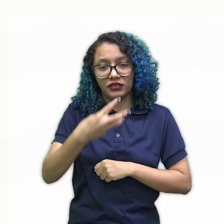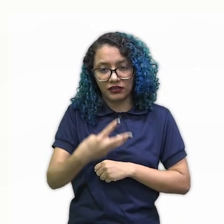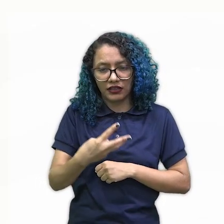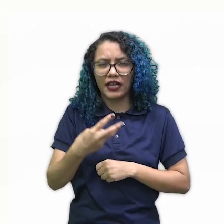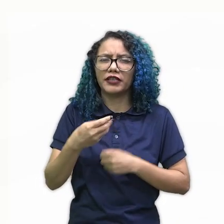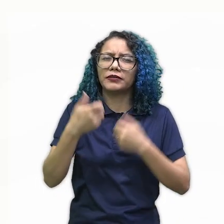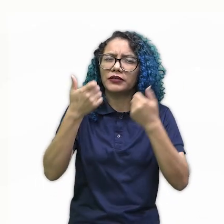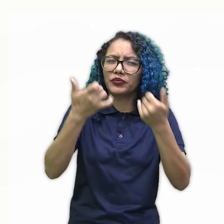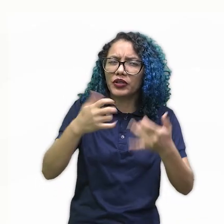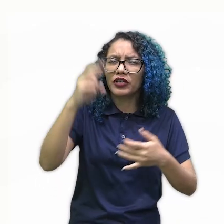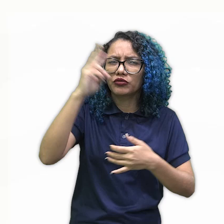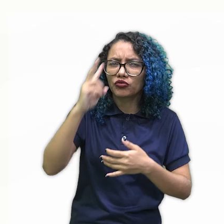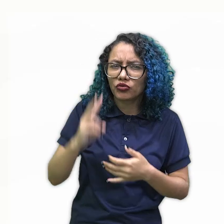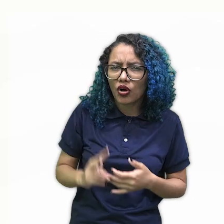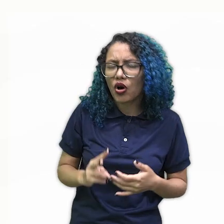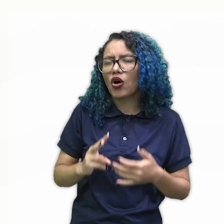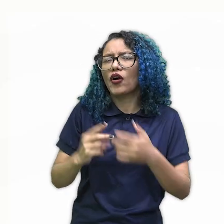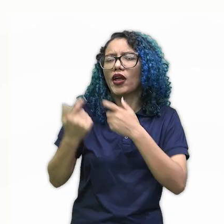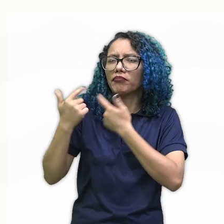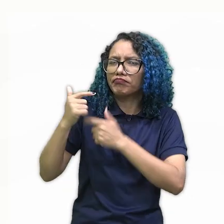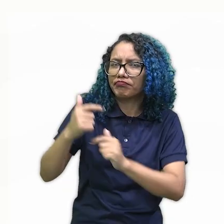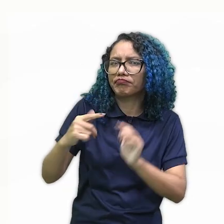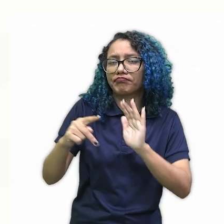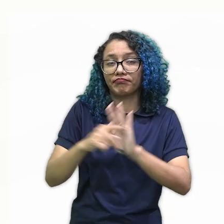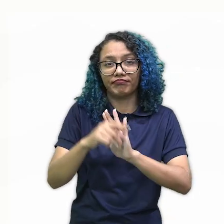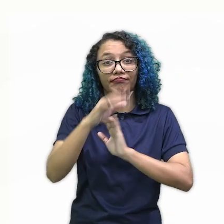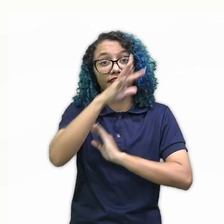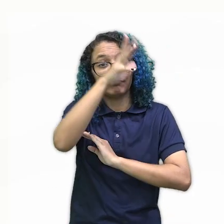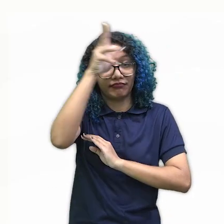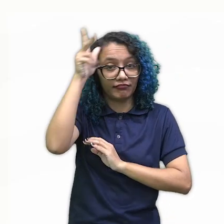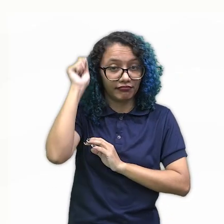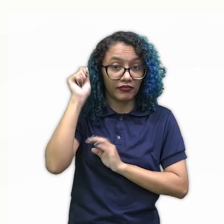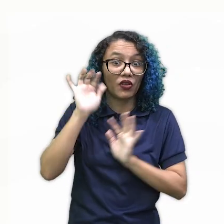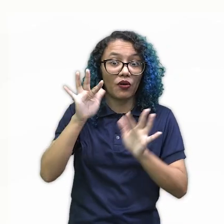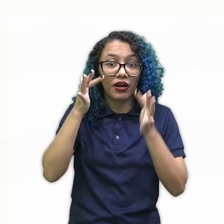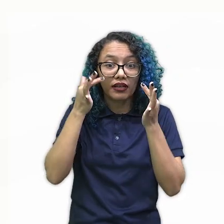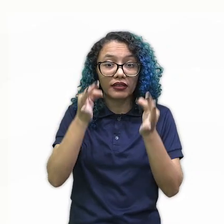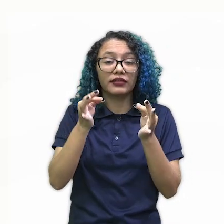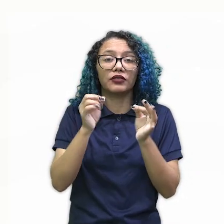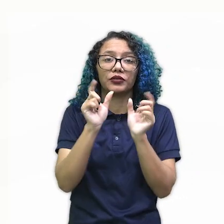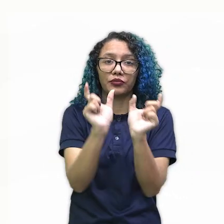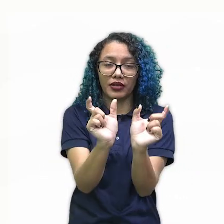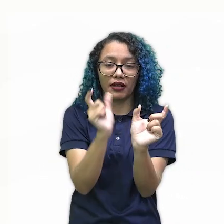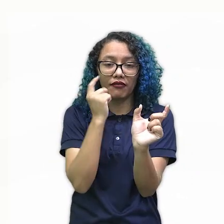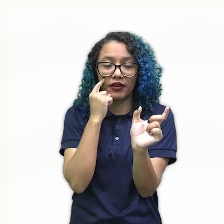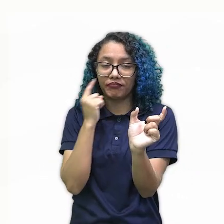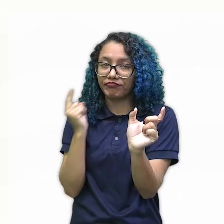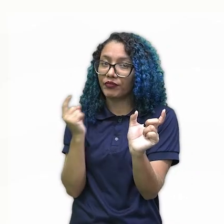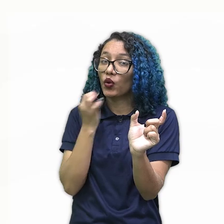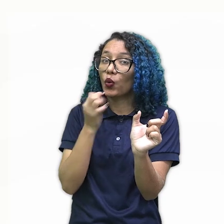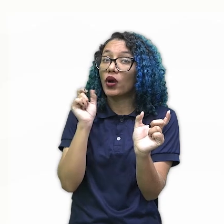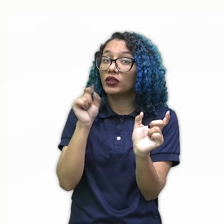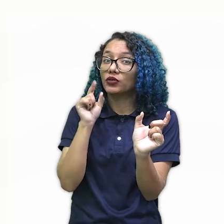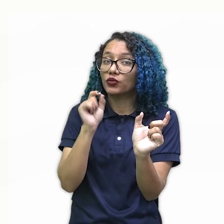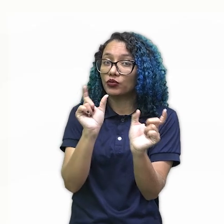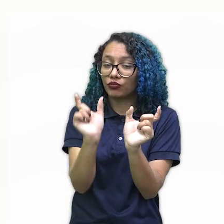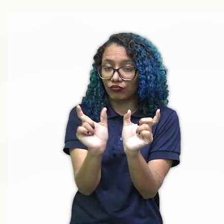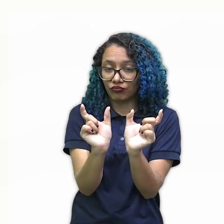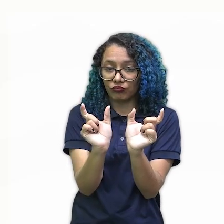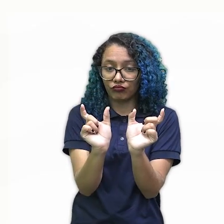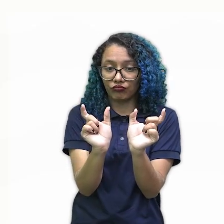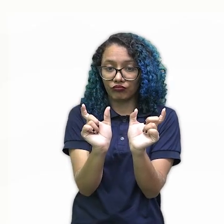Amazonas. E eu quero que vocês prestem atenção nessas duas palavrinhas destacadas aqui. O passado do verbo to